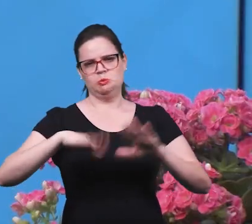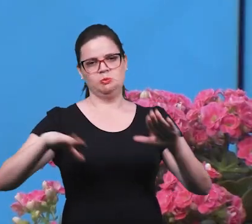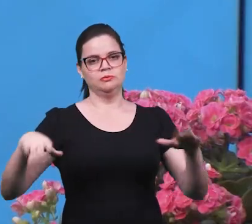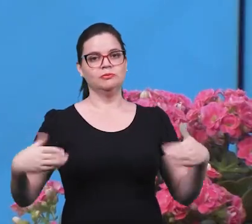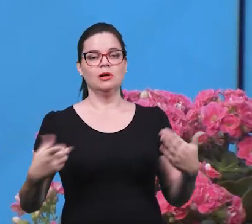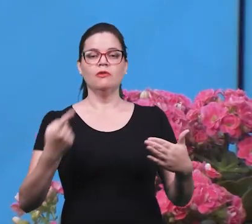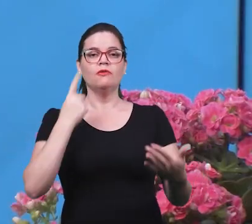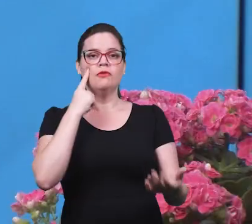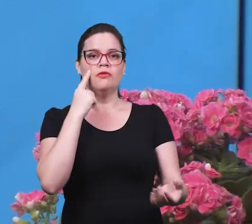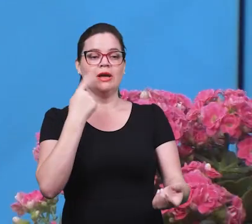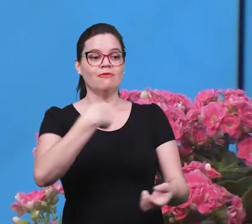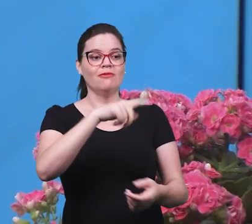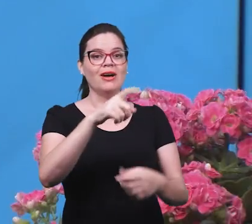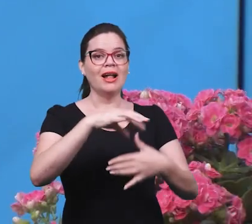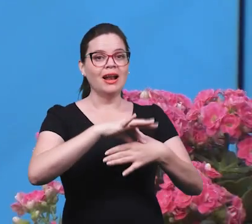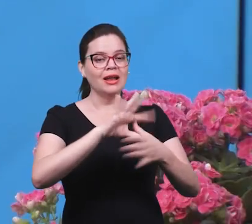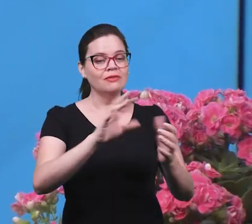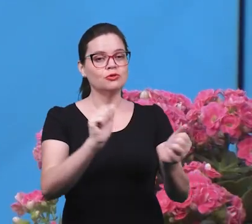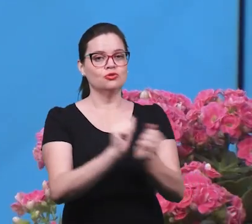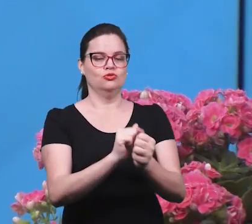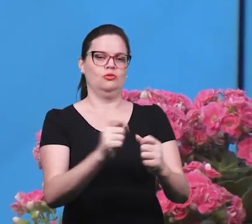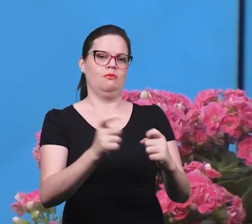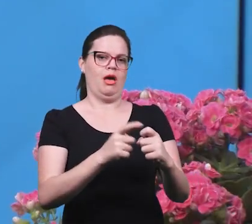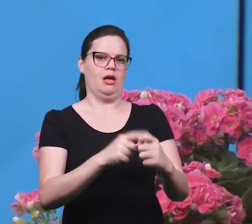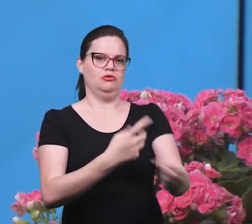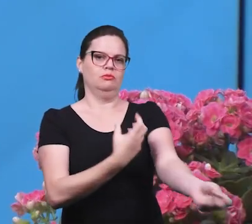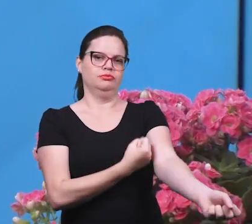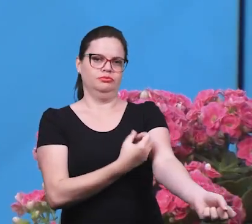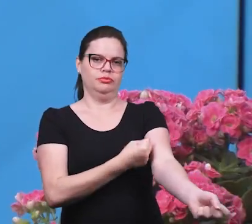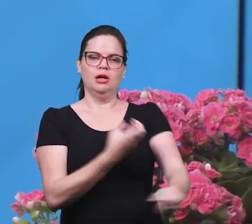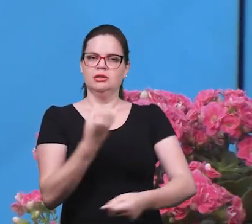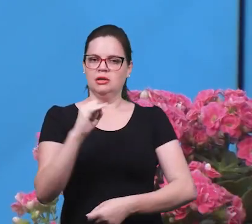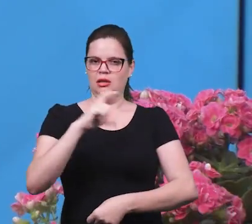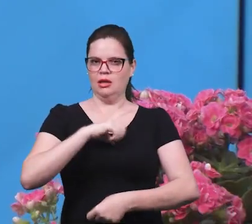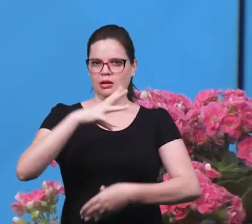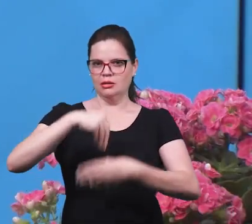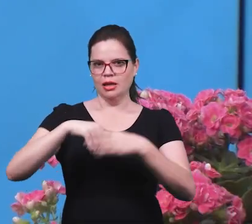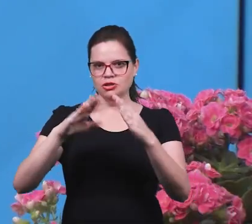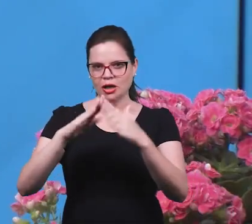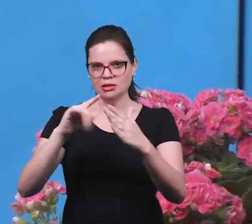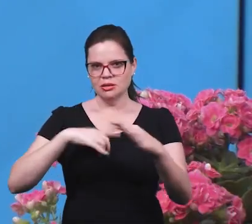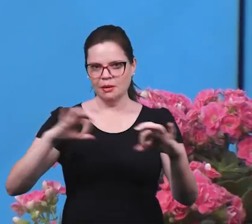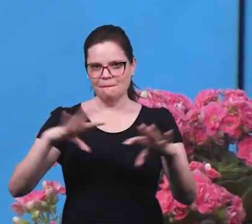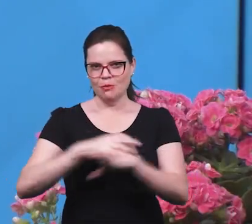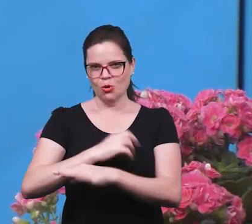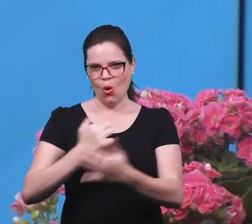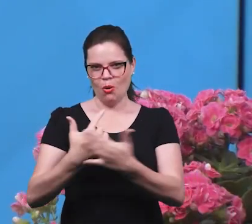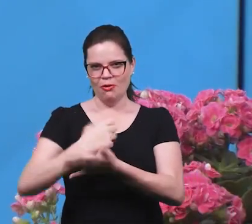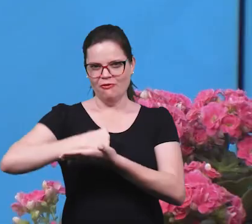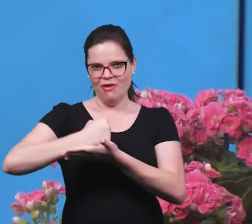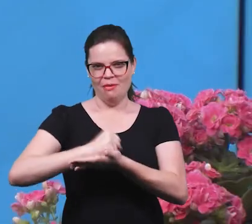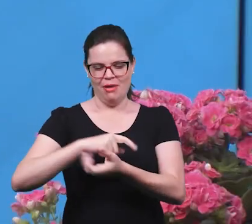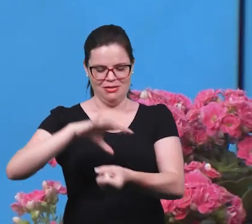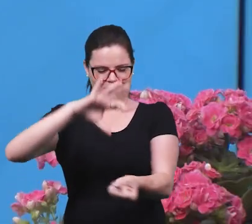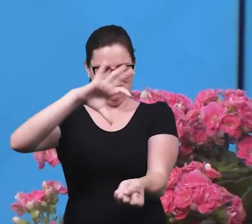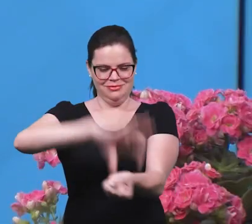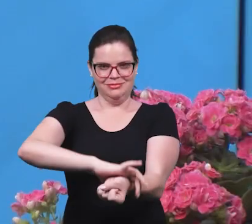o aparelho em casa de medir, tem o manual, tem o digital que você compra ali na farmácia, tem vários